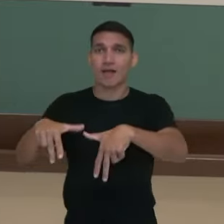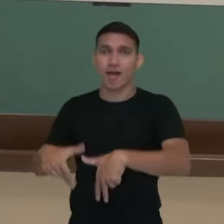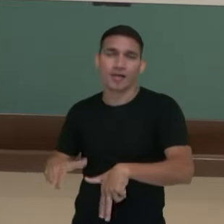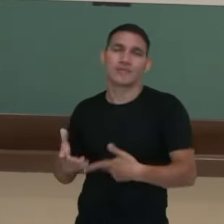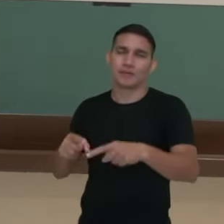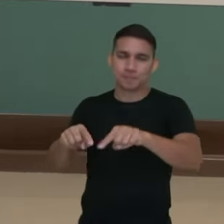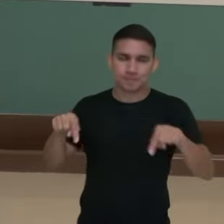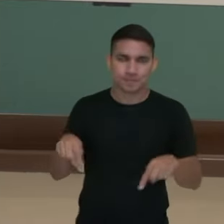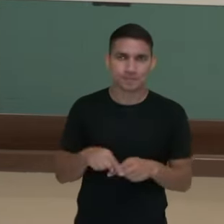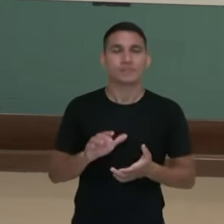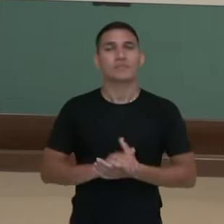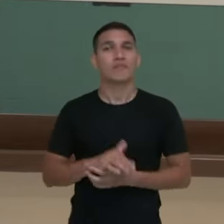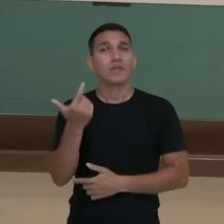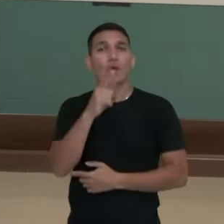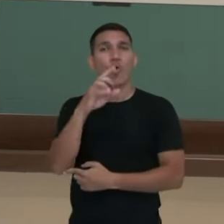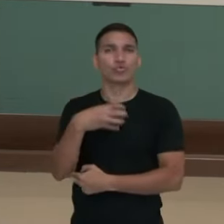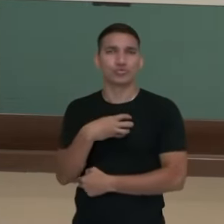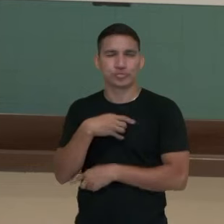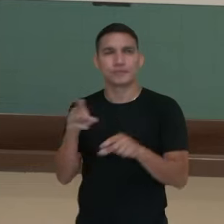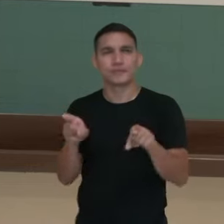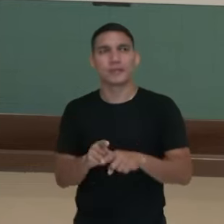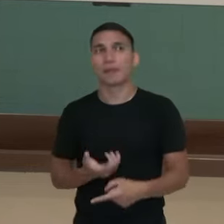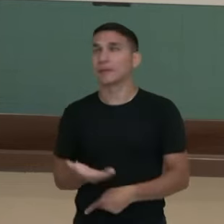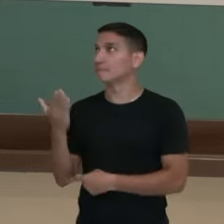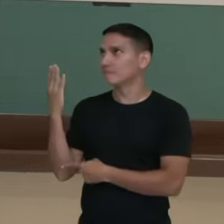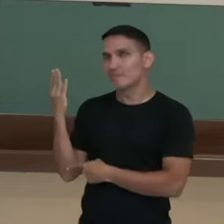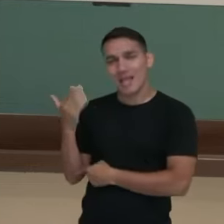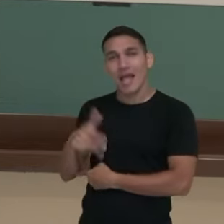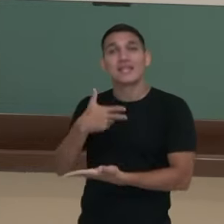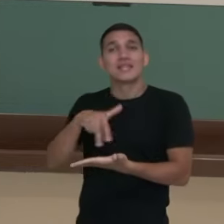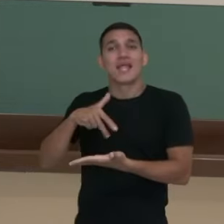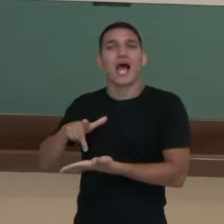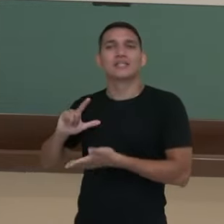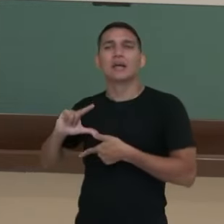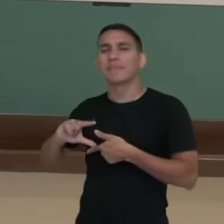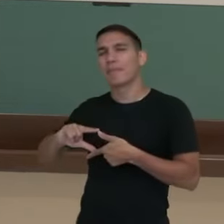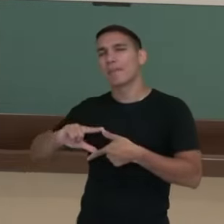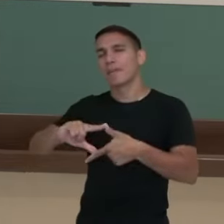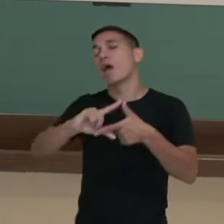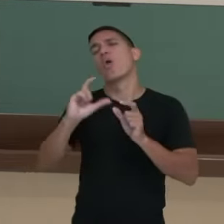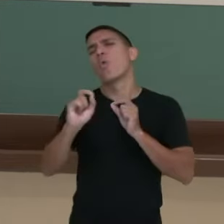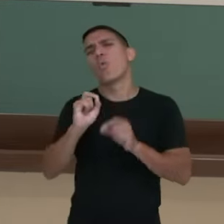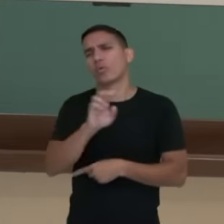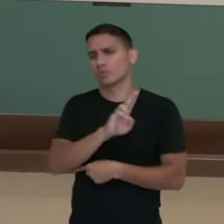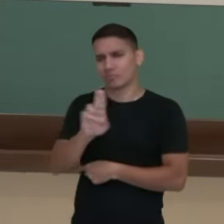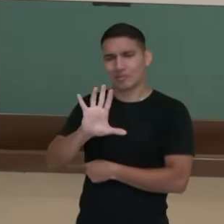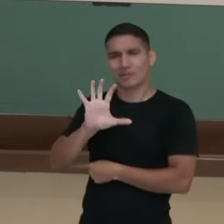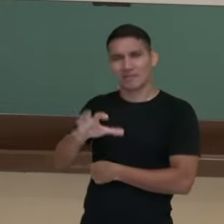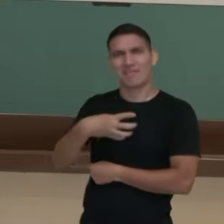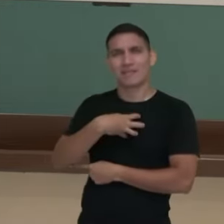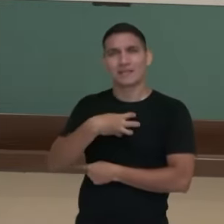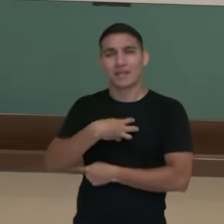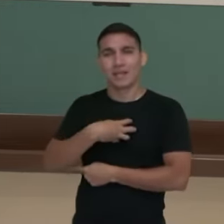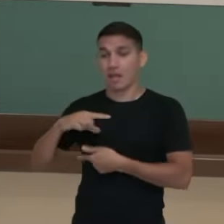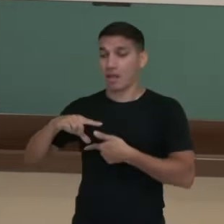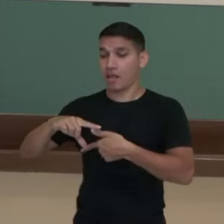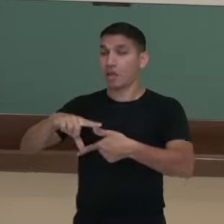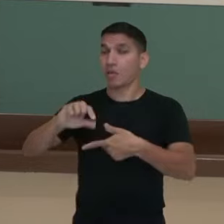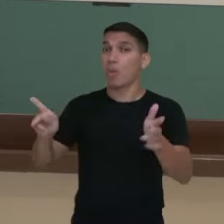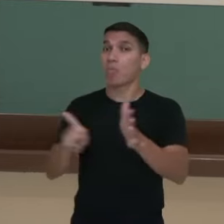Outras manifestações. As danças clássicas. São chamadas de danças clássicas aquelas que têm